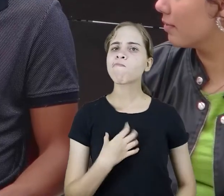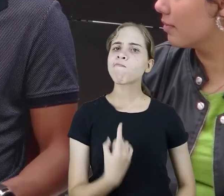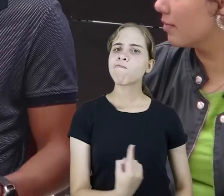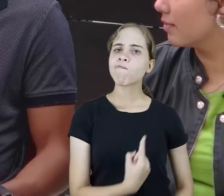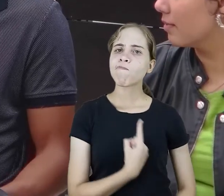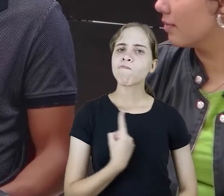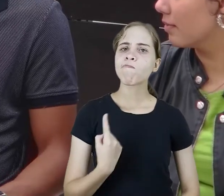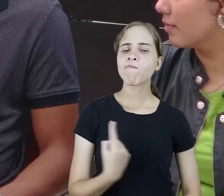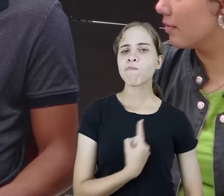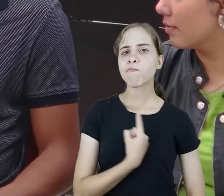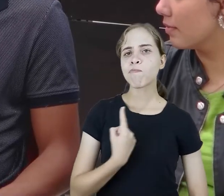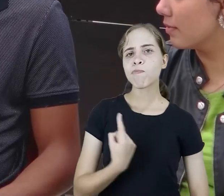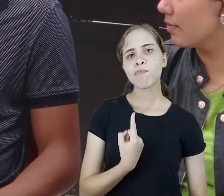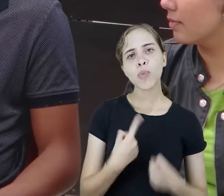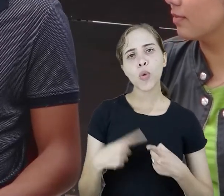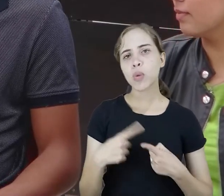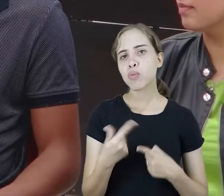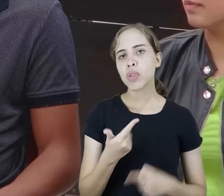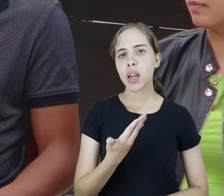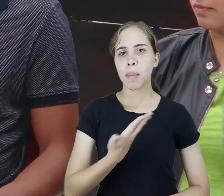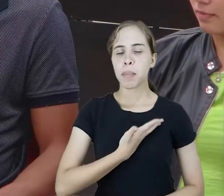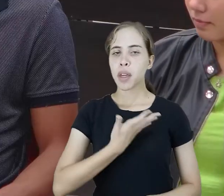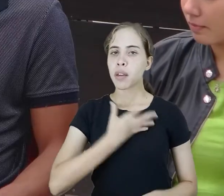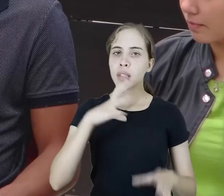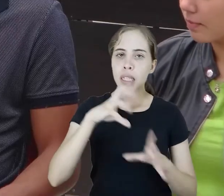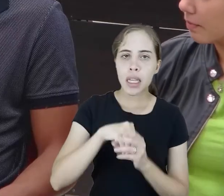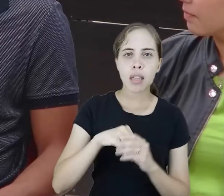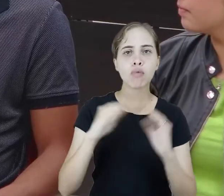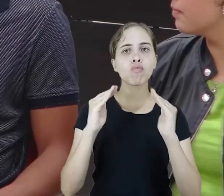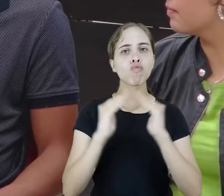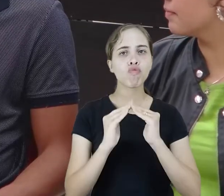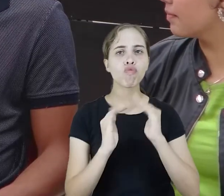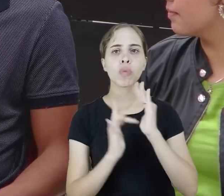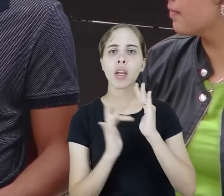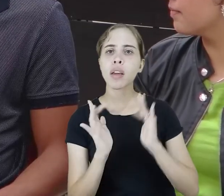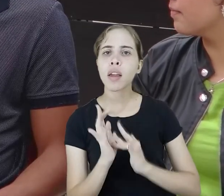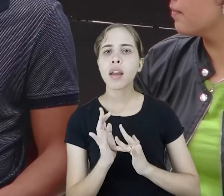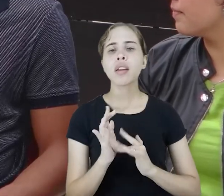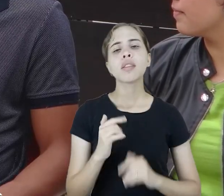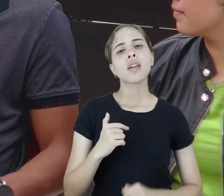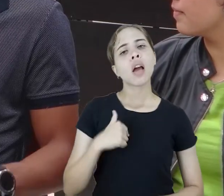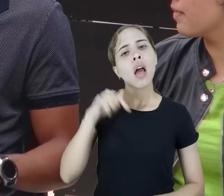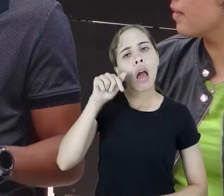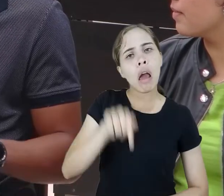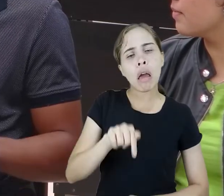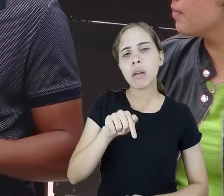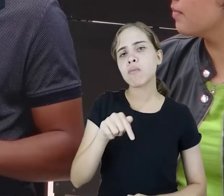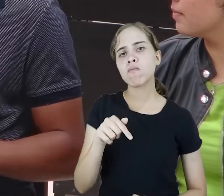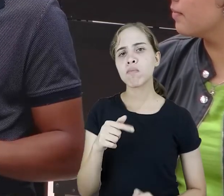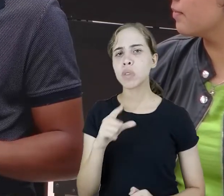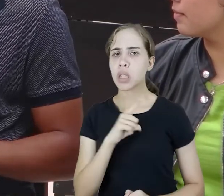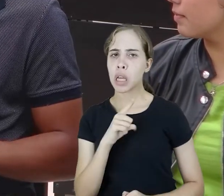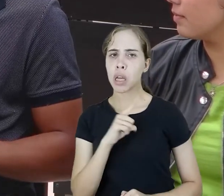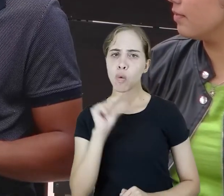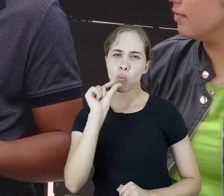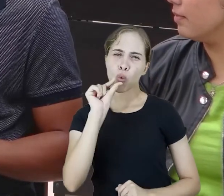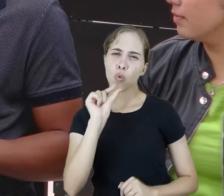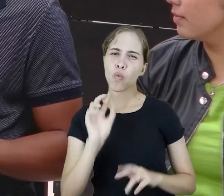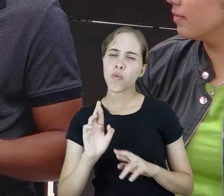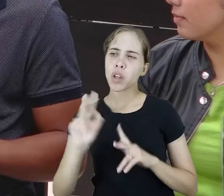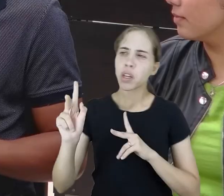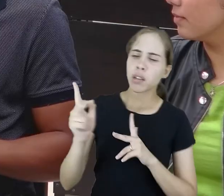tinha amizades na igreja, e as amizades que eu tinha, elas, né, tinham alguns hábitos um pouco